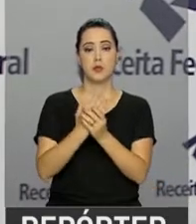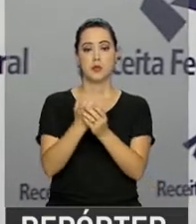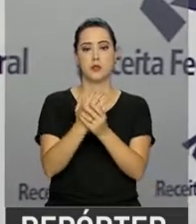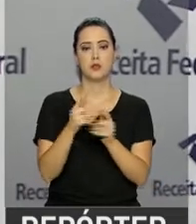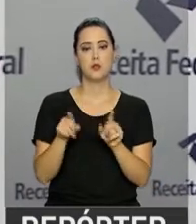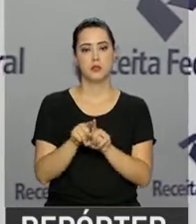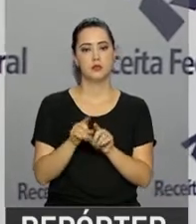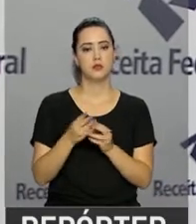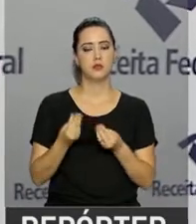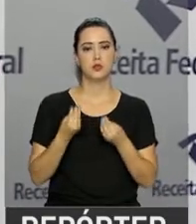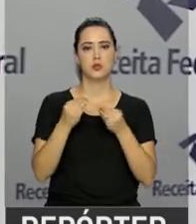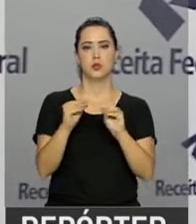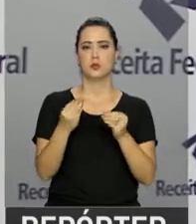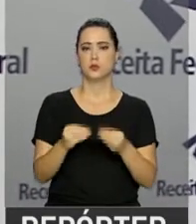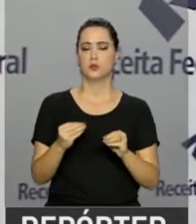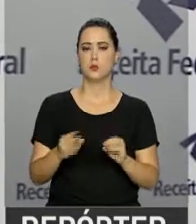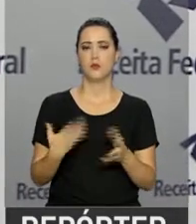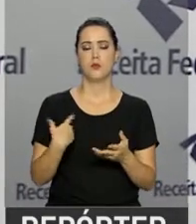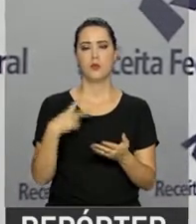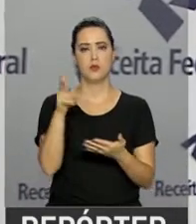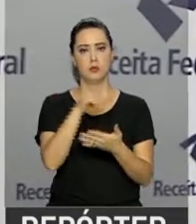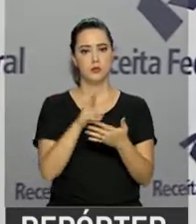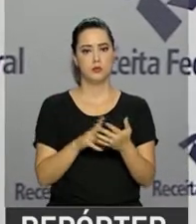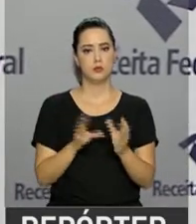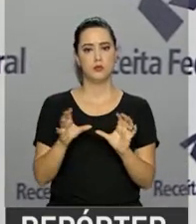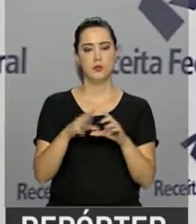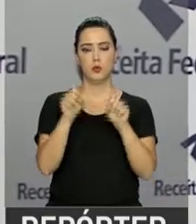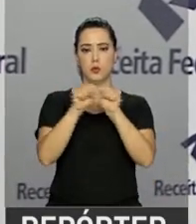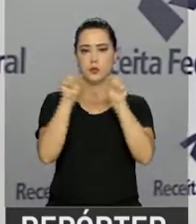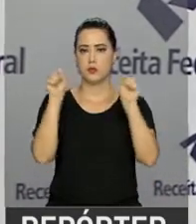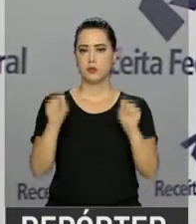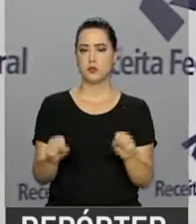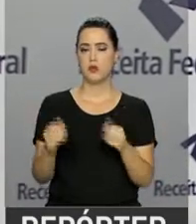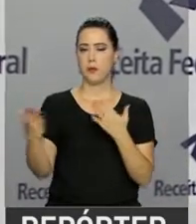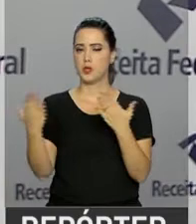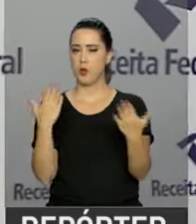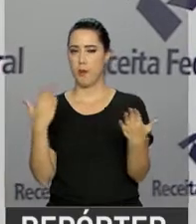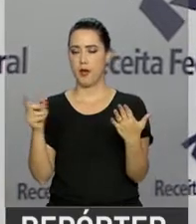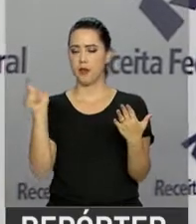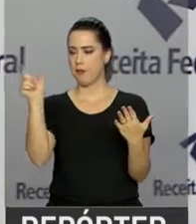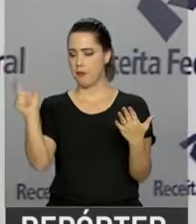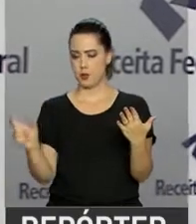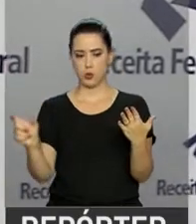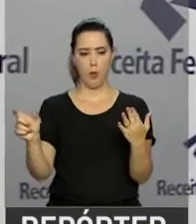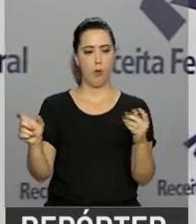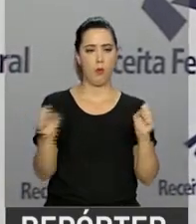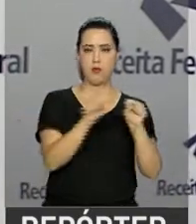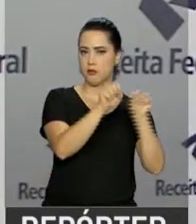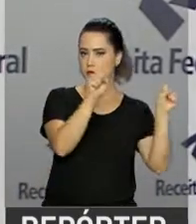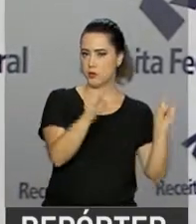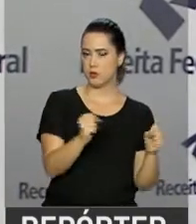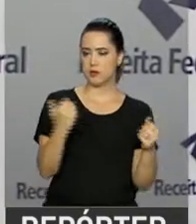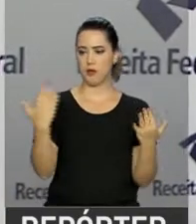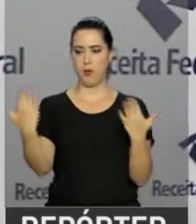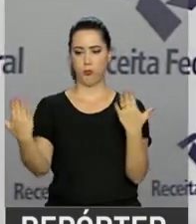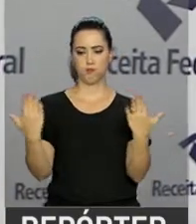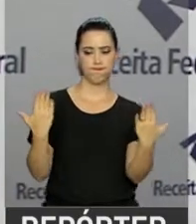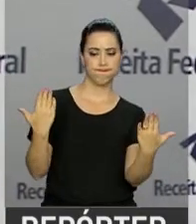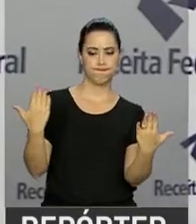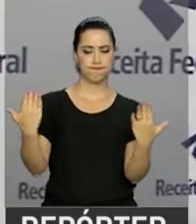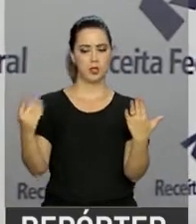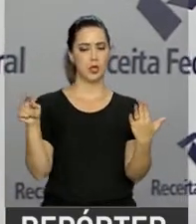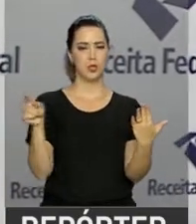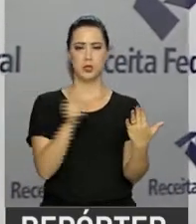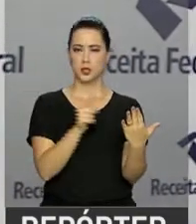submetemos esse processo sal a análise da computação cognitiva e comparando os resultados com processos que foram julgados por auditores fiscais